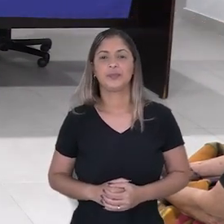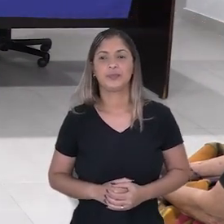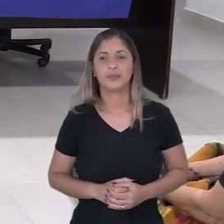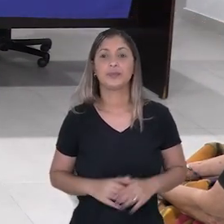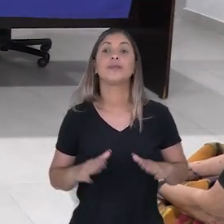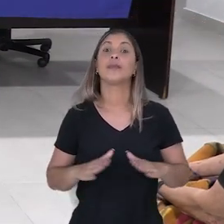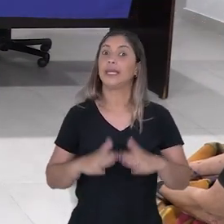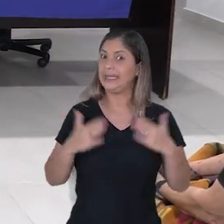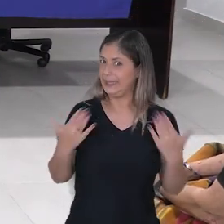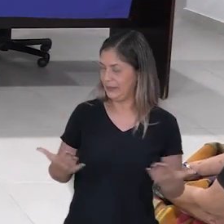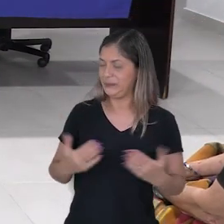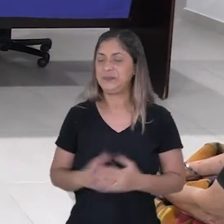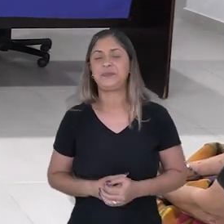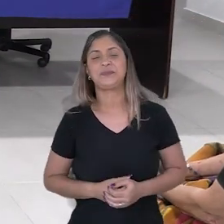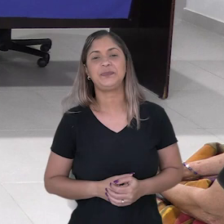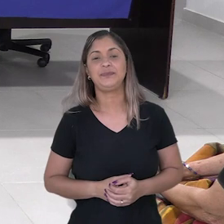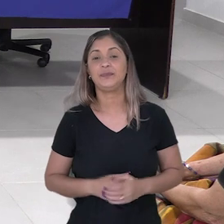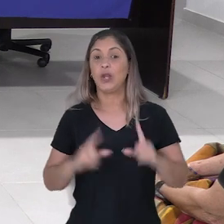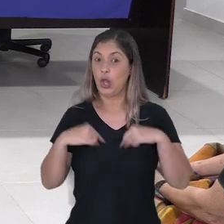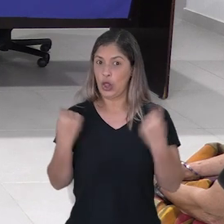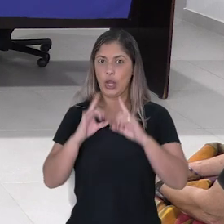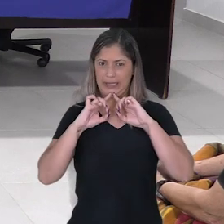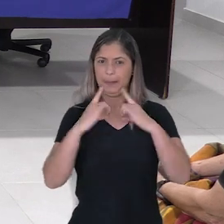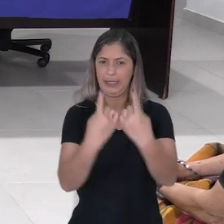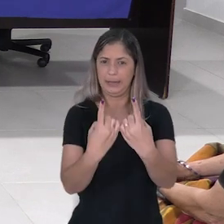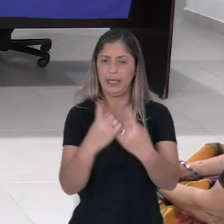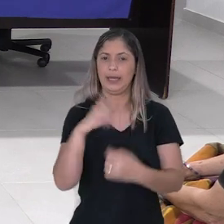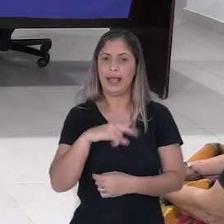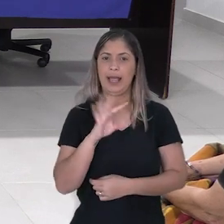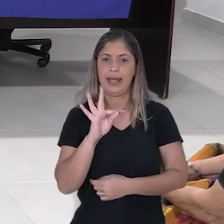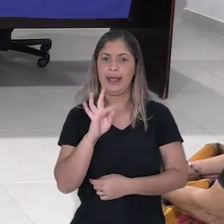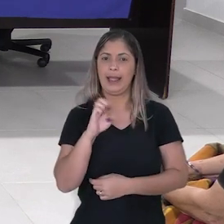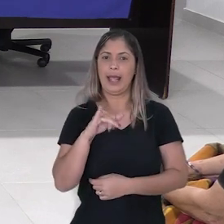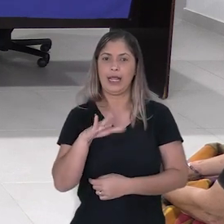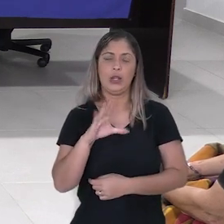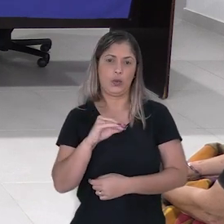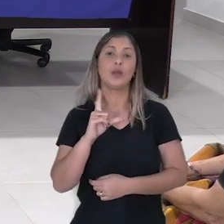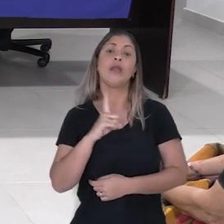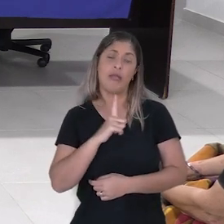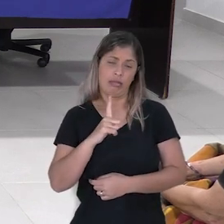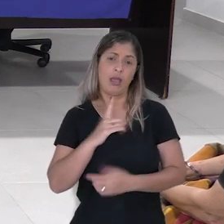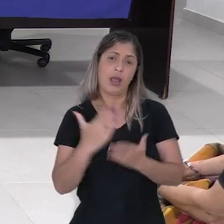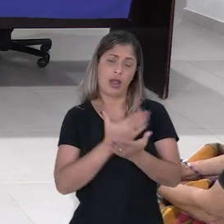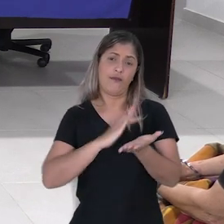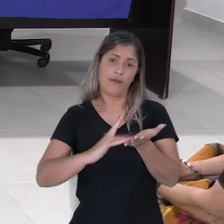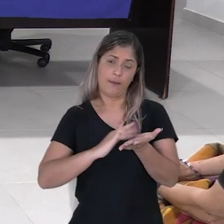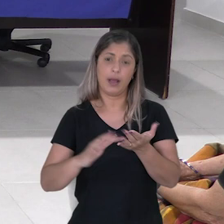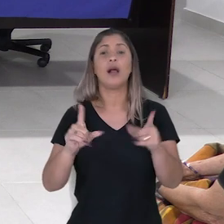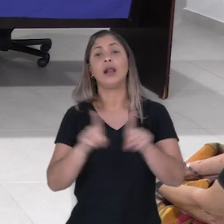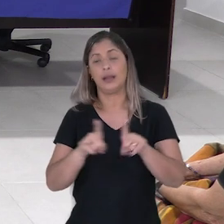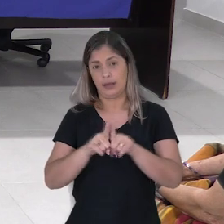Bom, vamos lá, por partes. O nosso departamento é um departamento técnico especializado. Então, a gente tem, além do livro em Braille, a gente